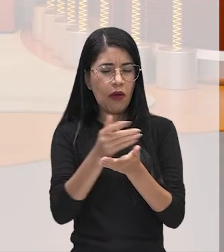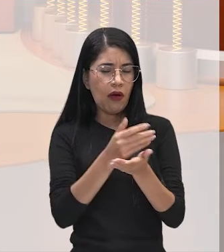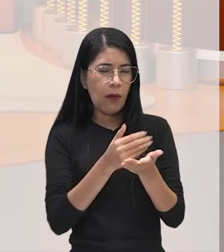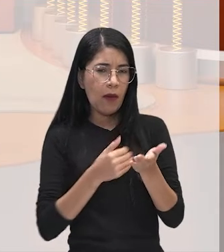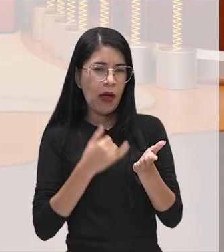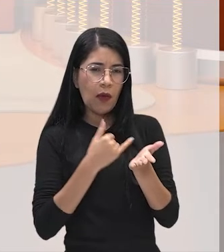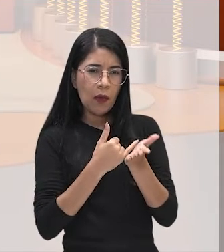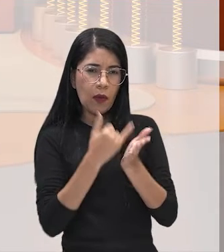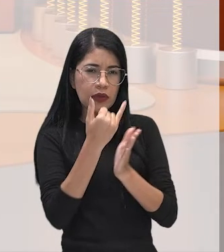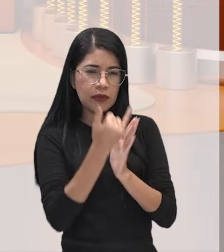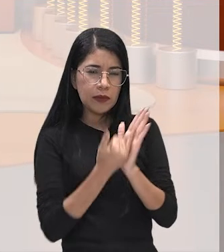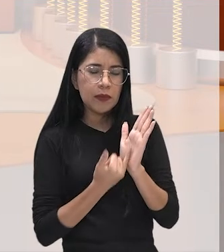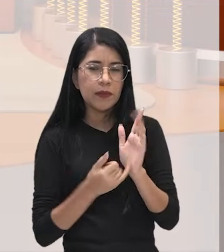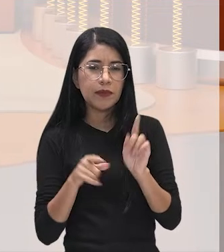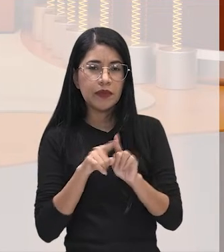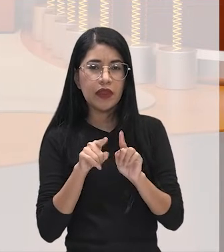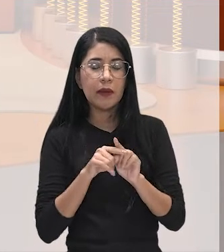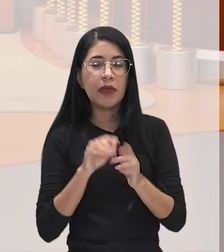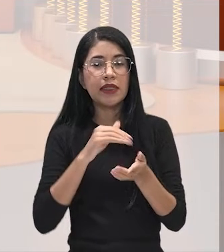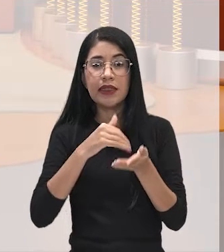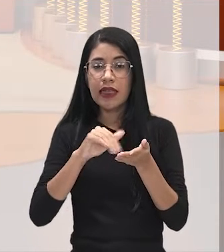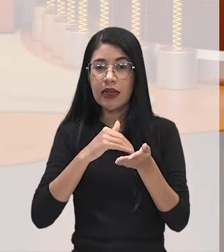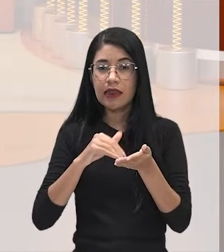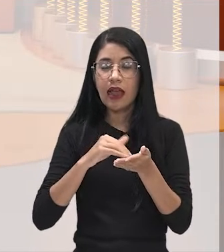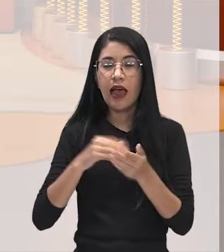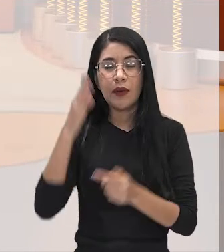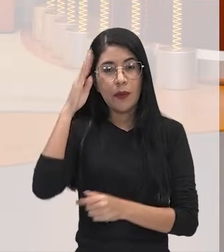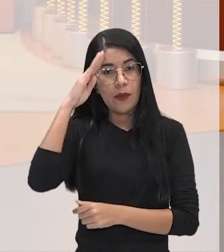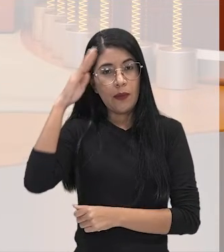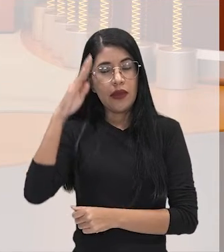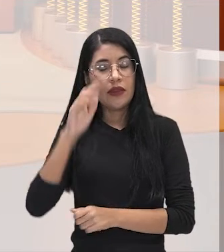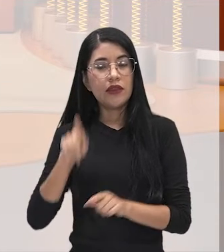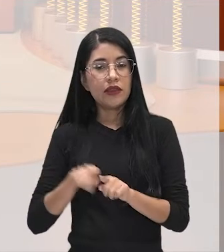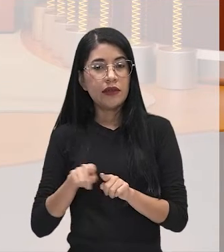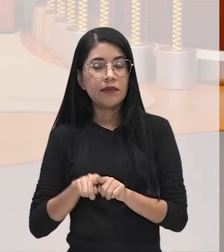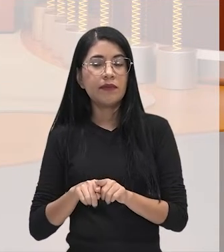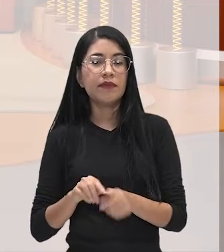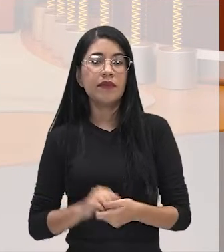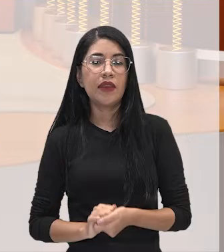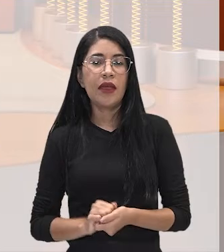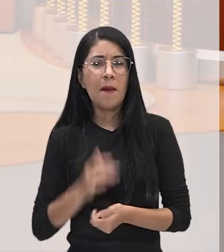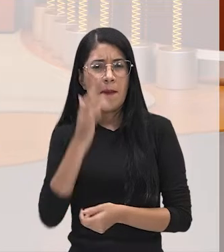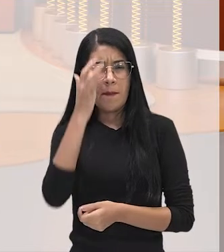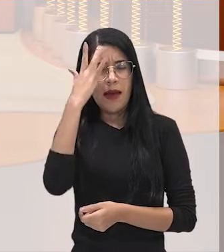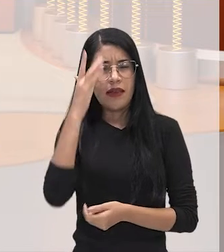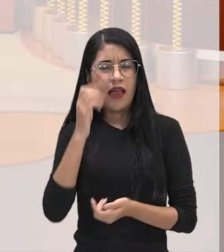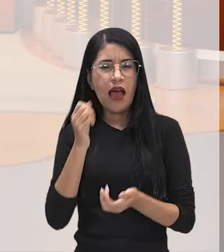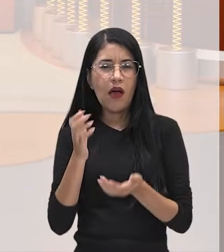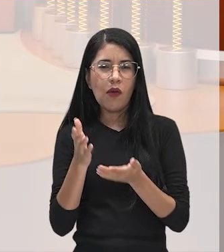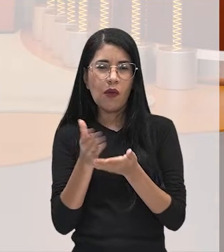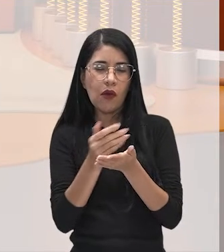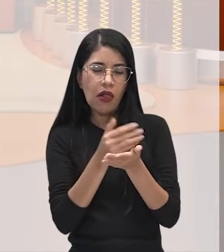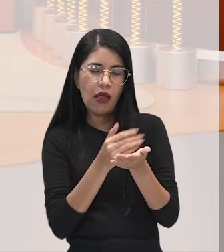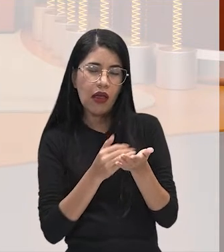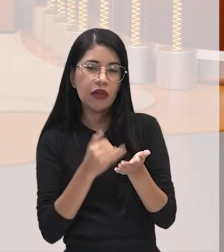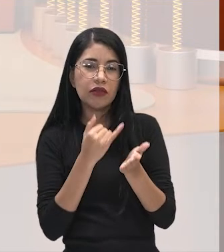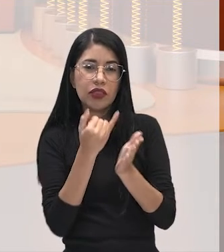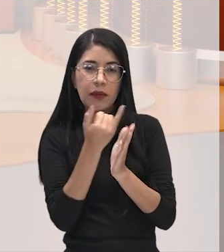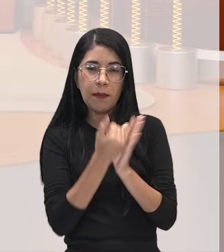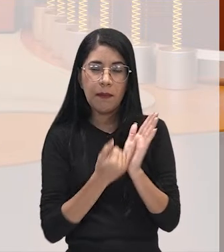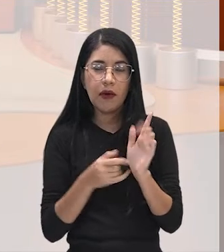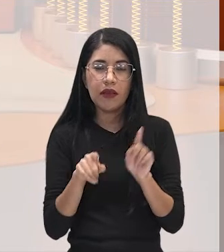um secretário-geral e um comandante militar. Para facilitar a cobrança de impostos, Dário criou uma única